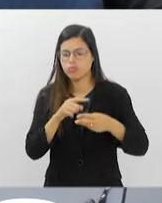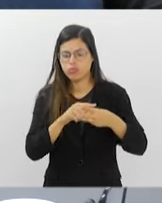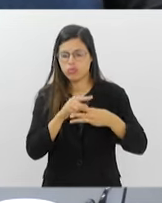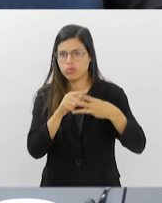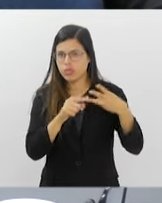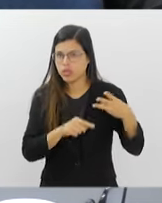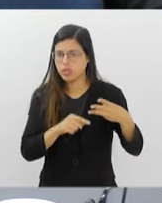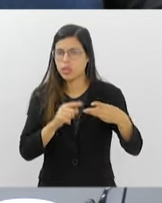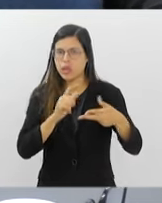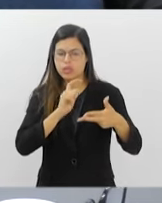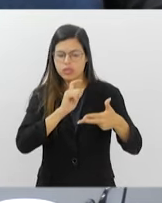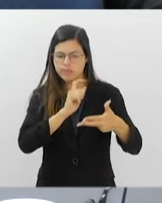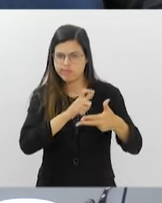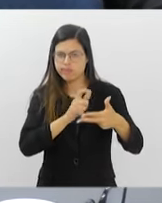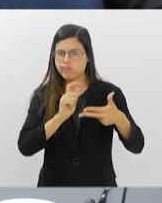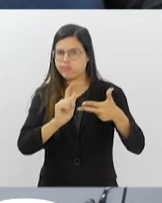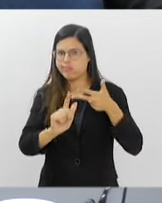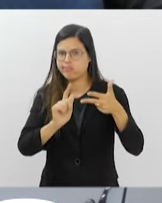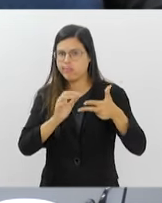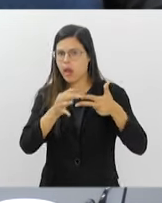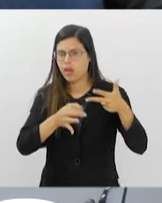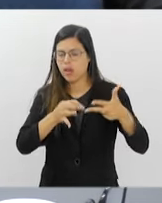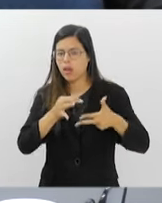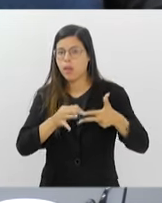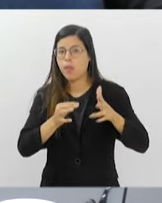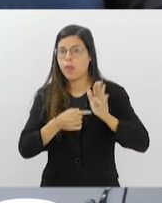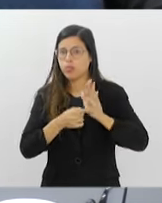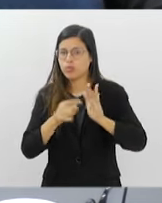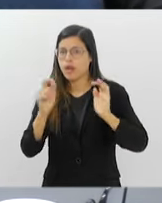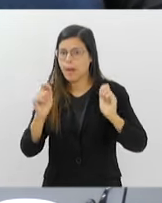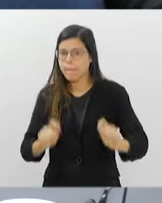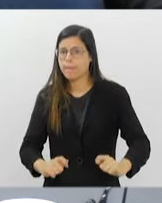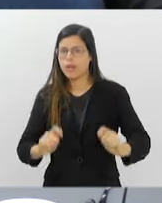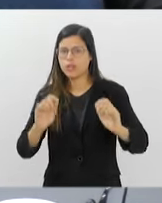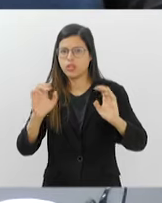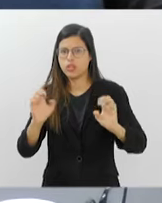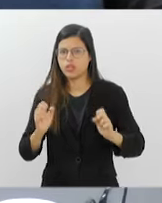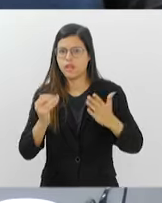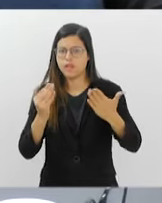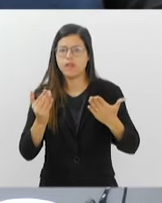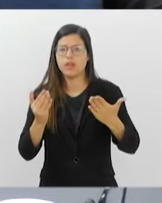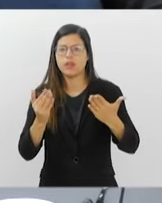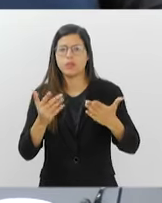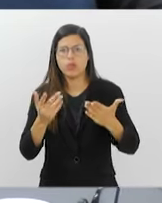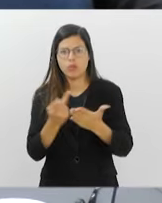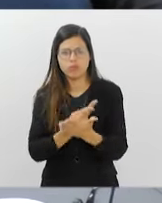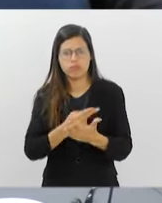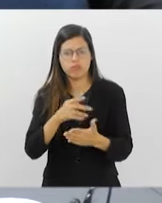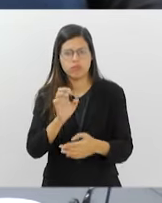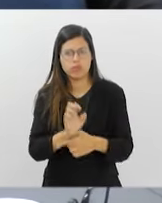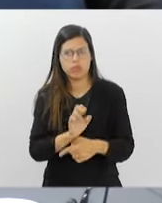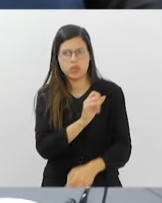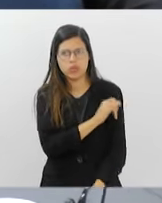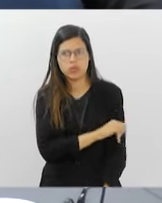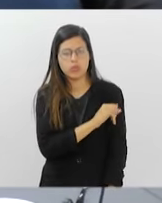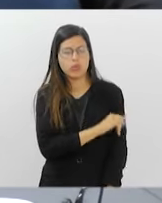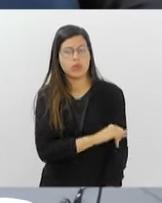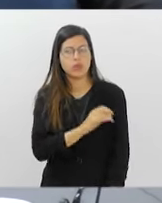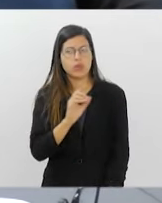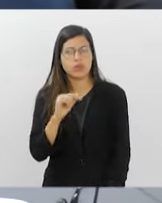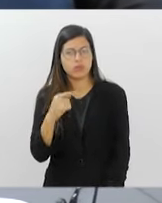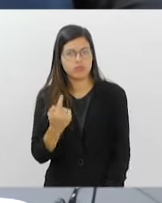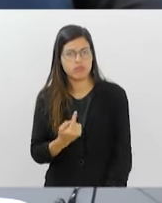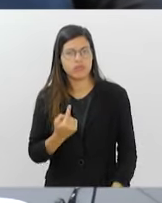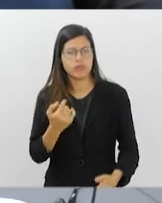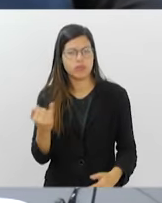mostraram a sua capacidade em receber todo e qualquer tipo de evento aqui no estado do Rio de Janeiro isso pra gente é de